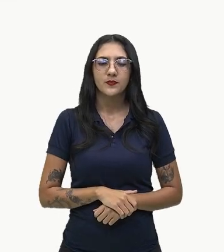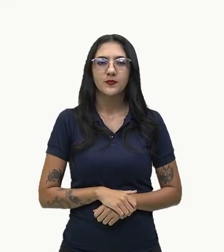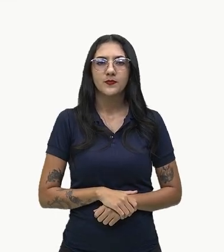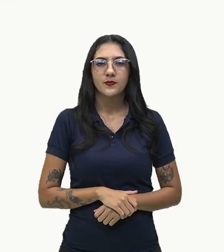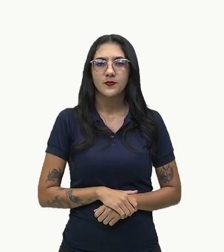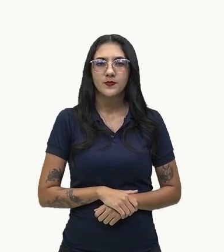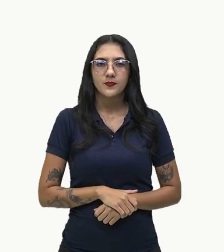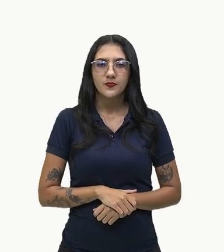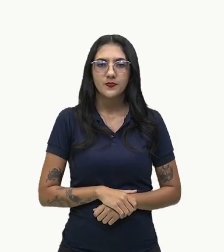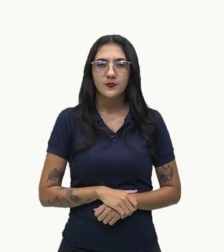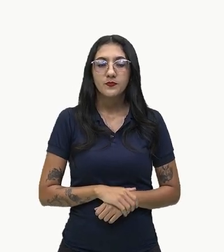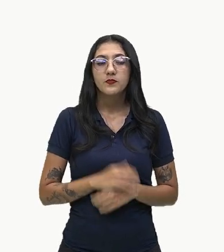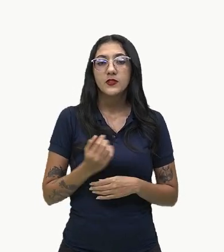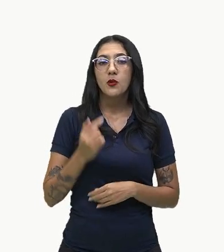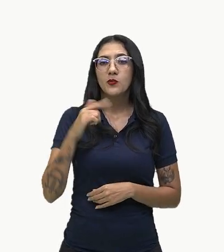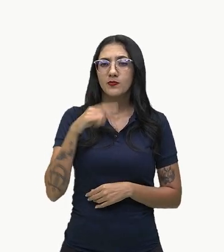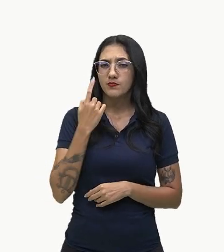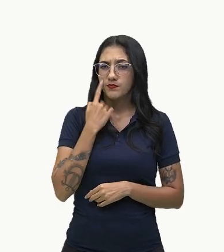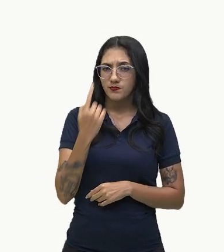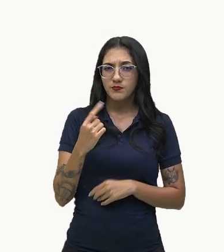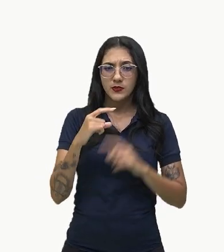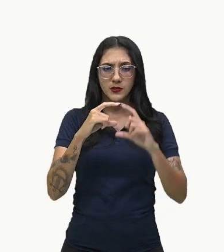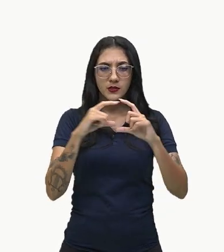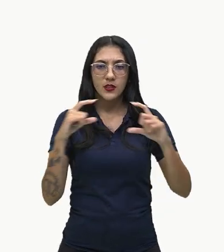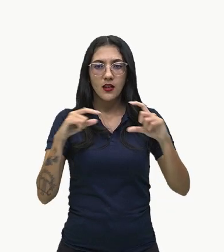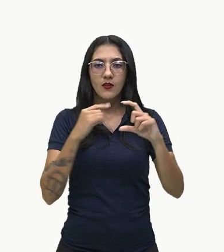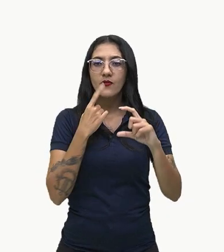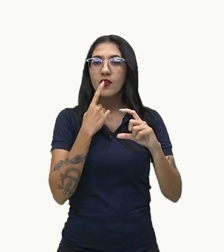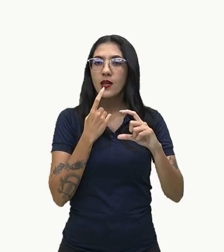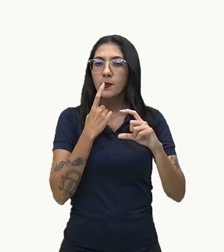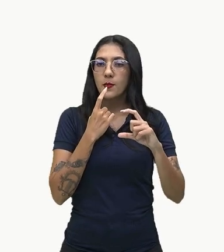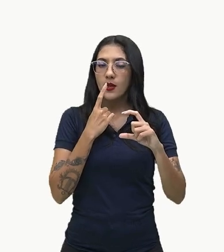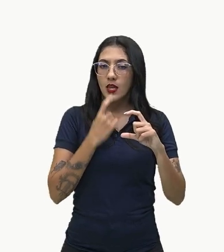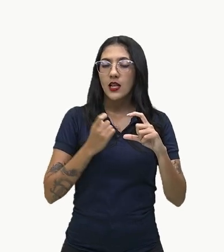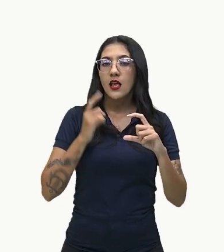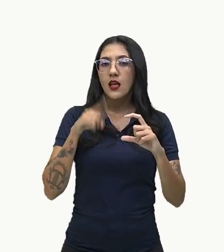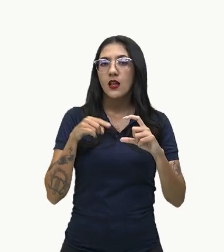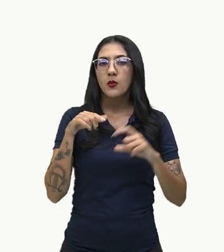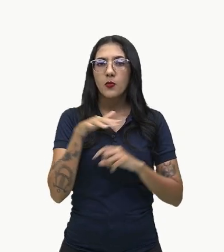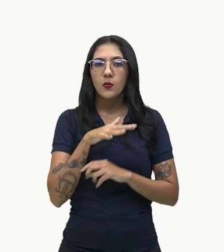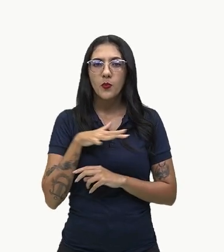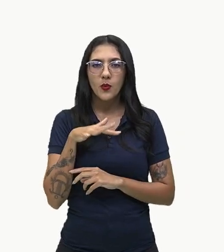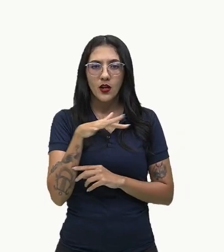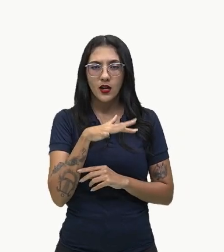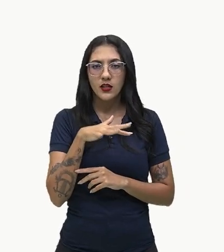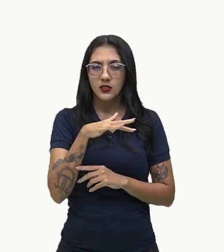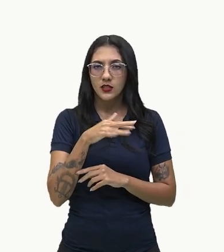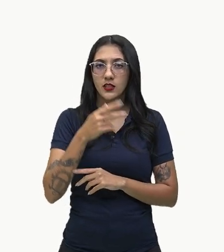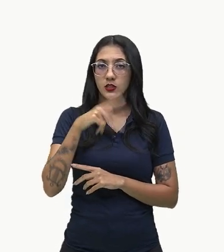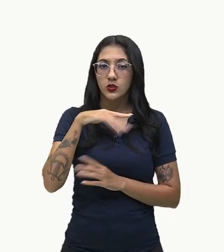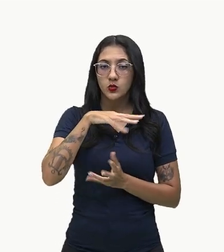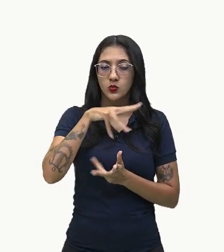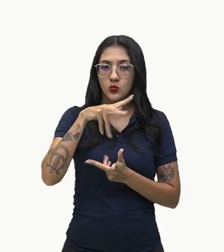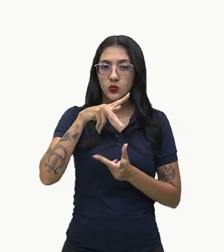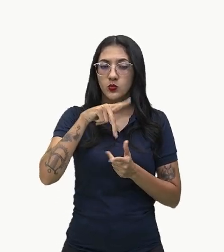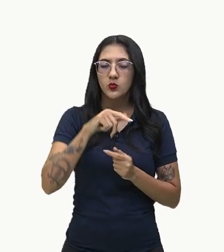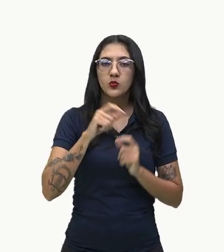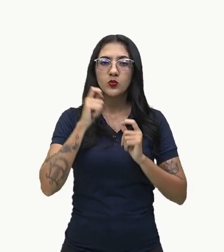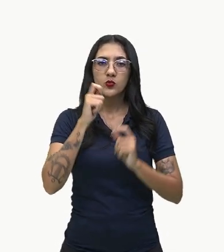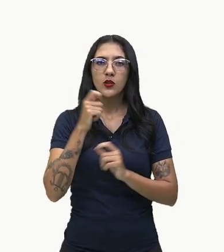Na zona tropical, a maior é uma região do nosso planeta em